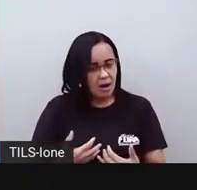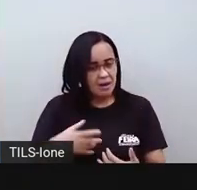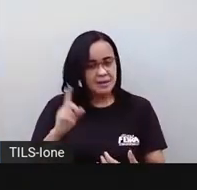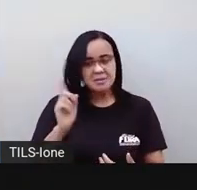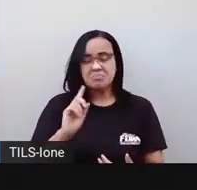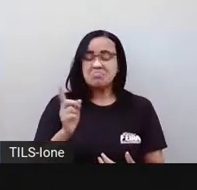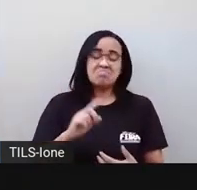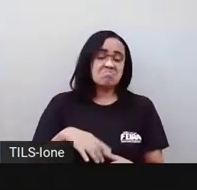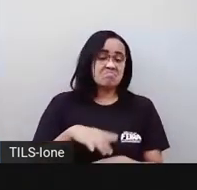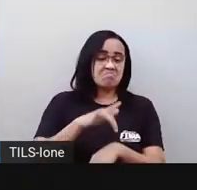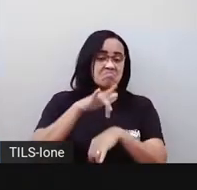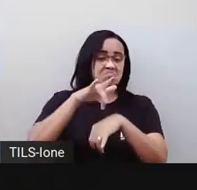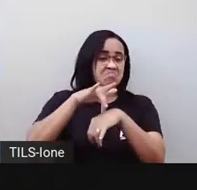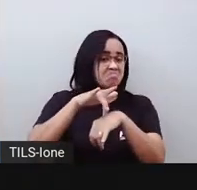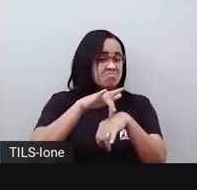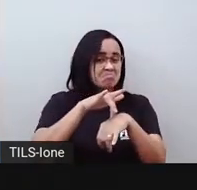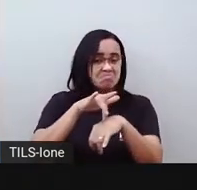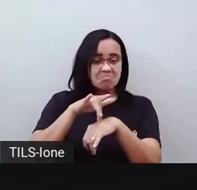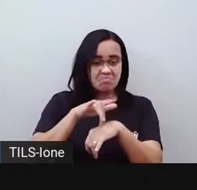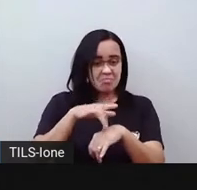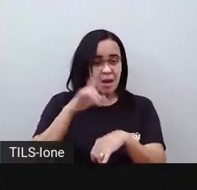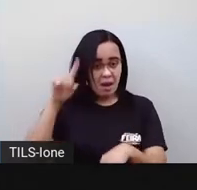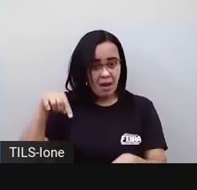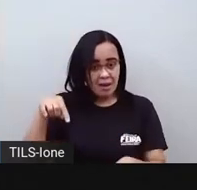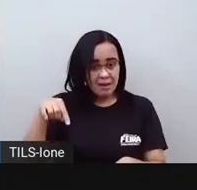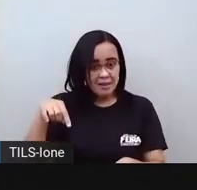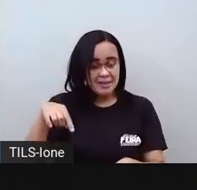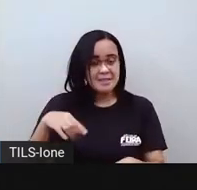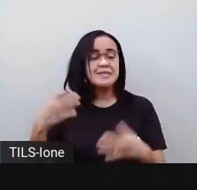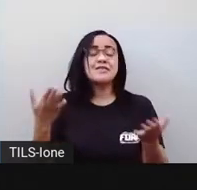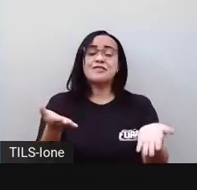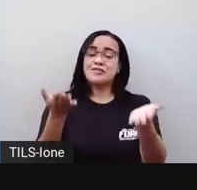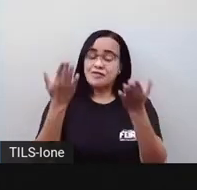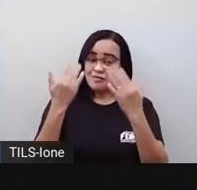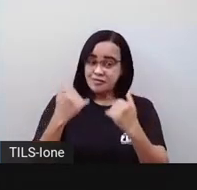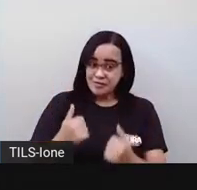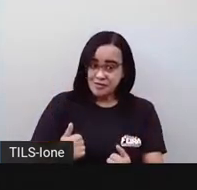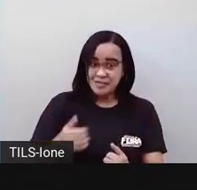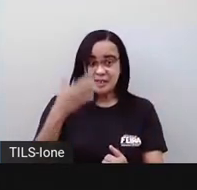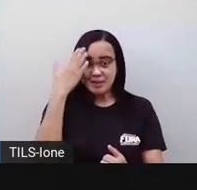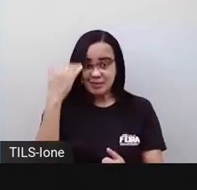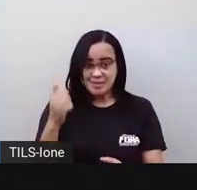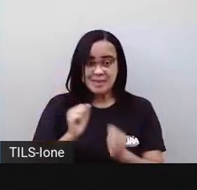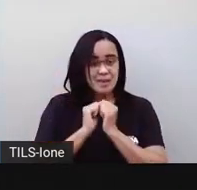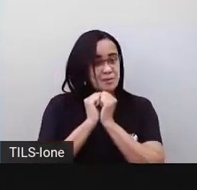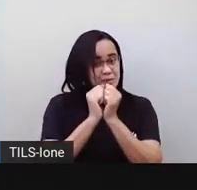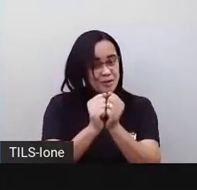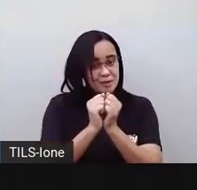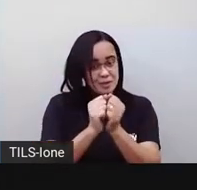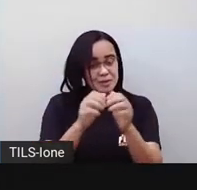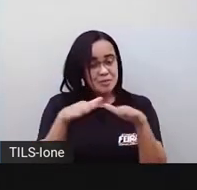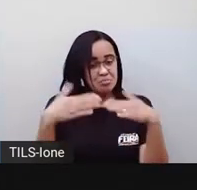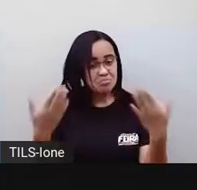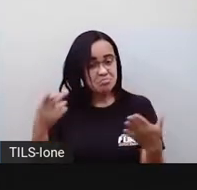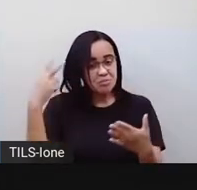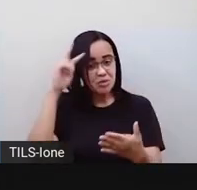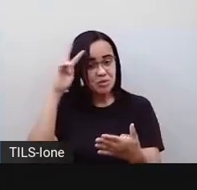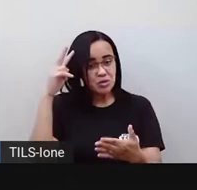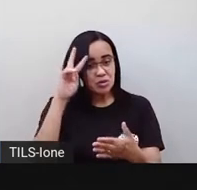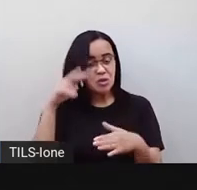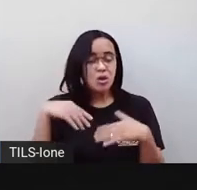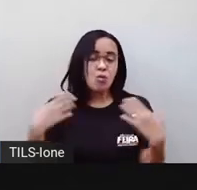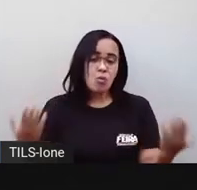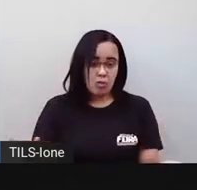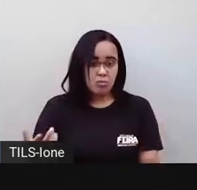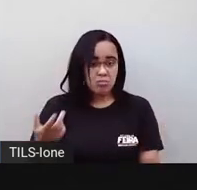Não sei se é essa. Será? Vamos descobrir juntos qual é a história? Então, o título da história que eu vou